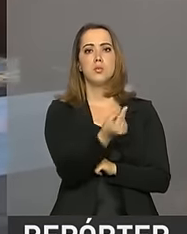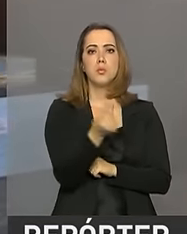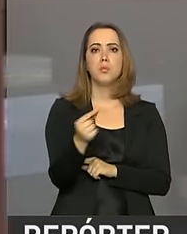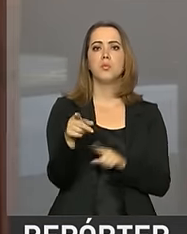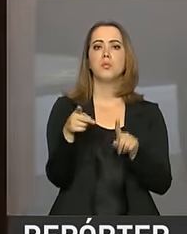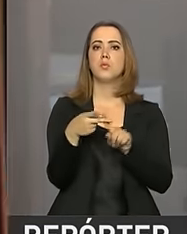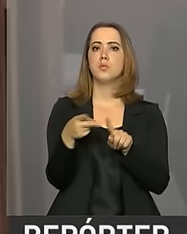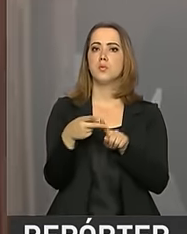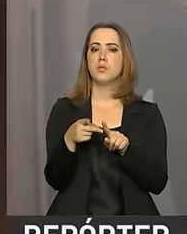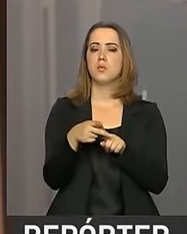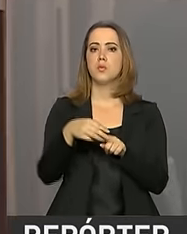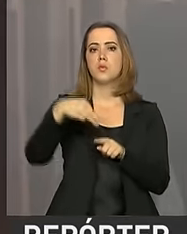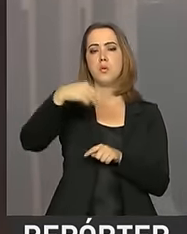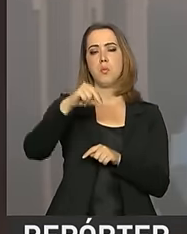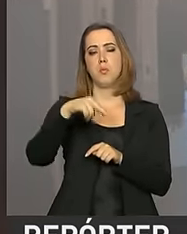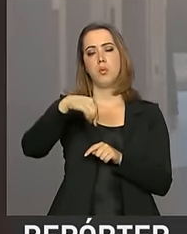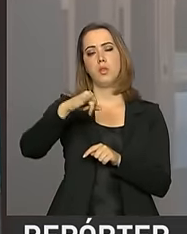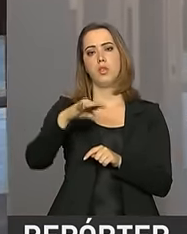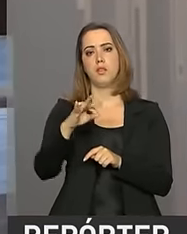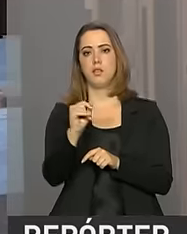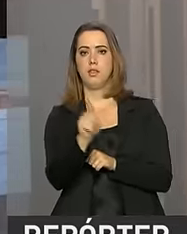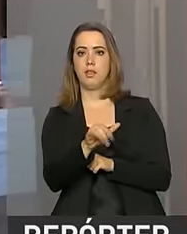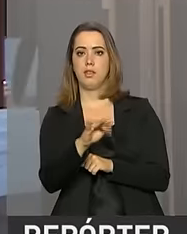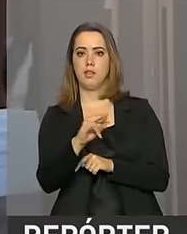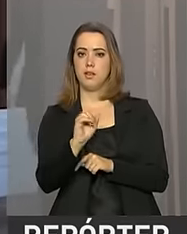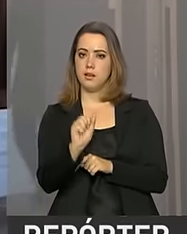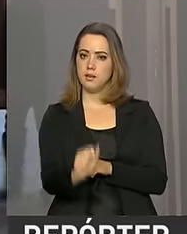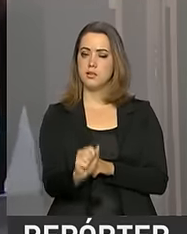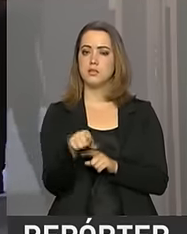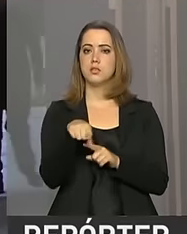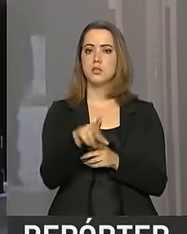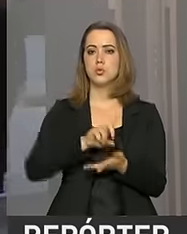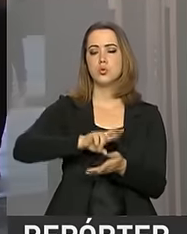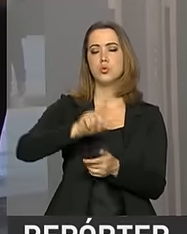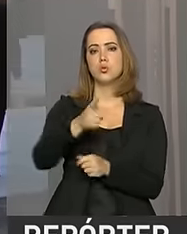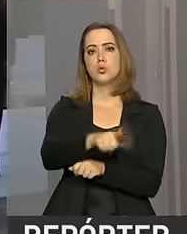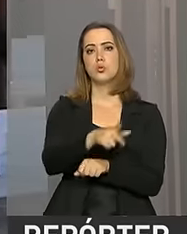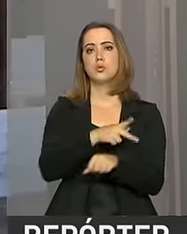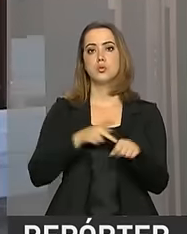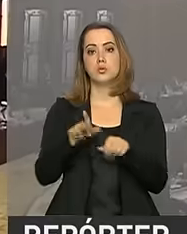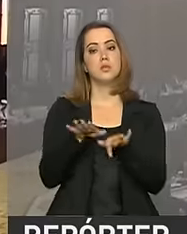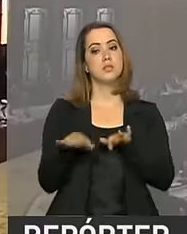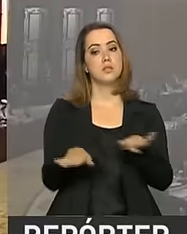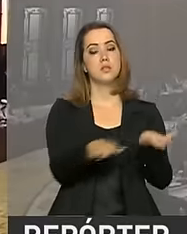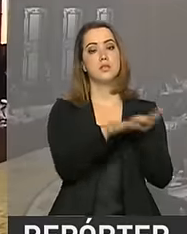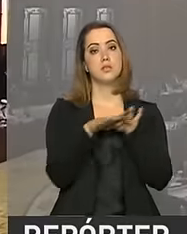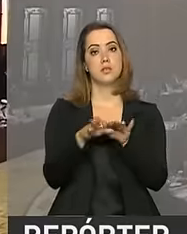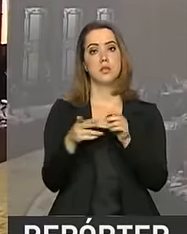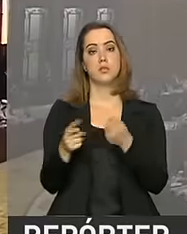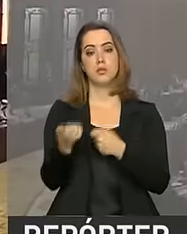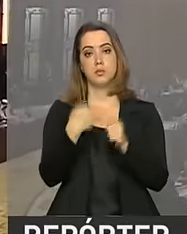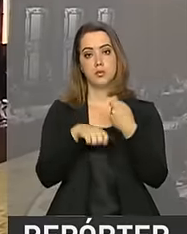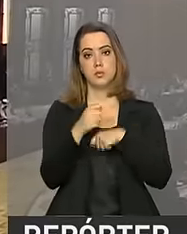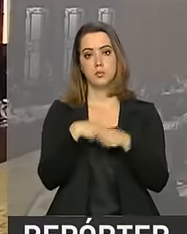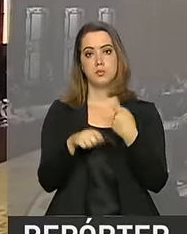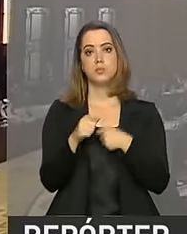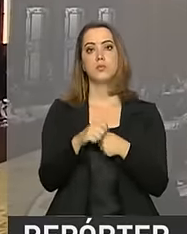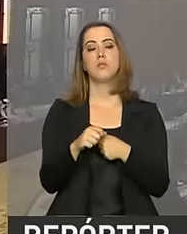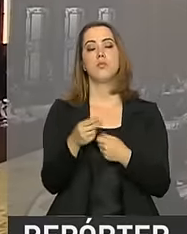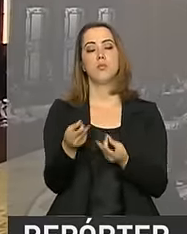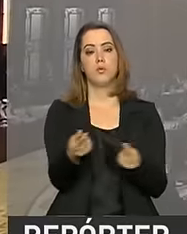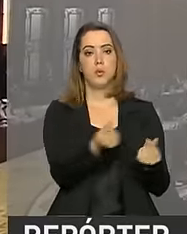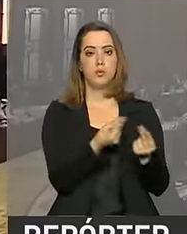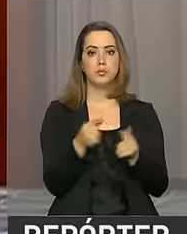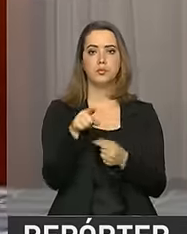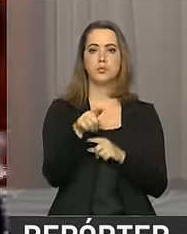políticas monetárias de países desenvolvidos e a instabilidade nos mercados financeiros. Depois das atividades do primeiro dia